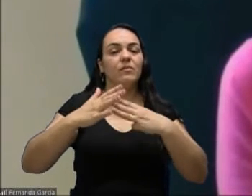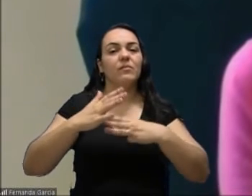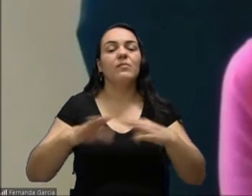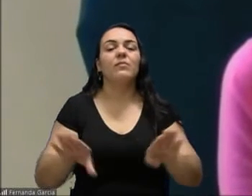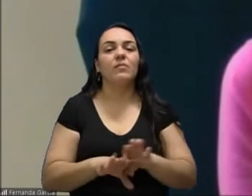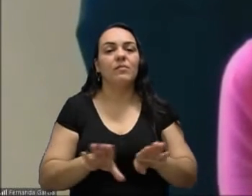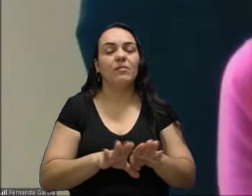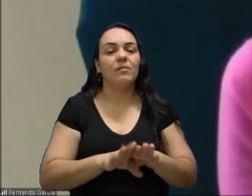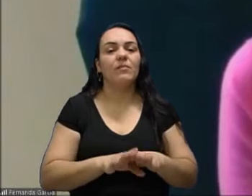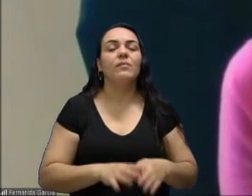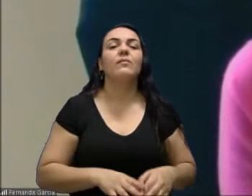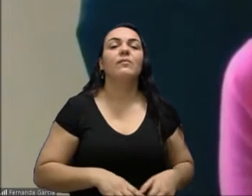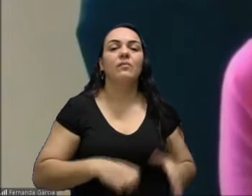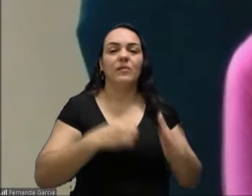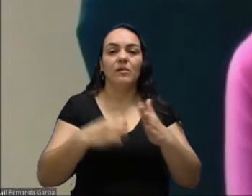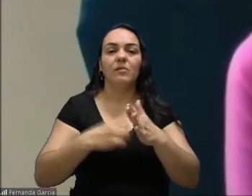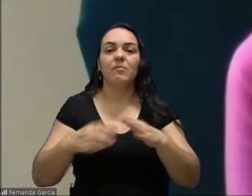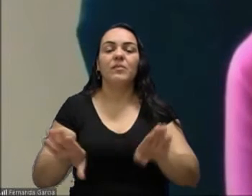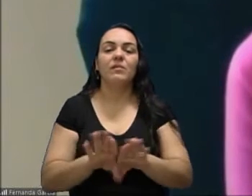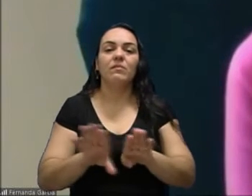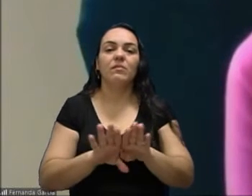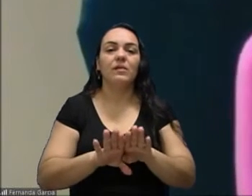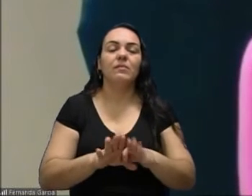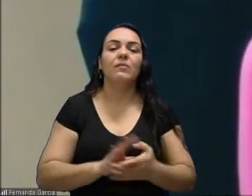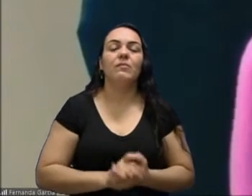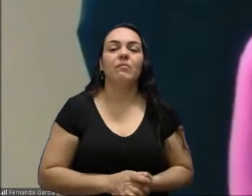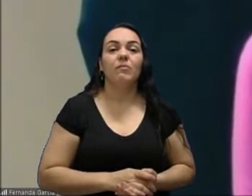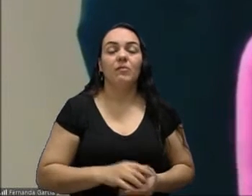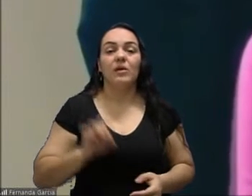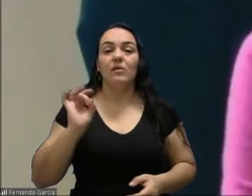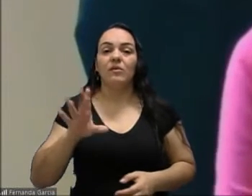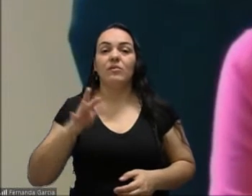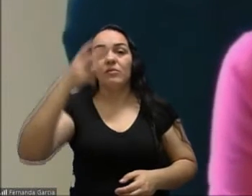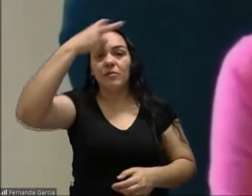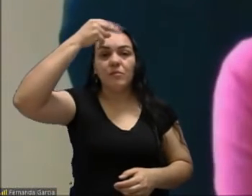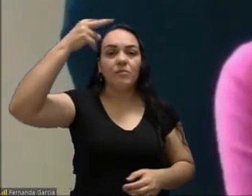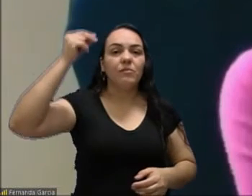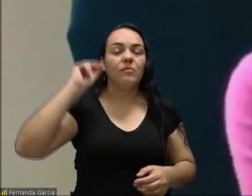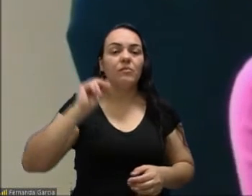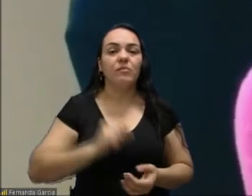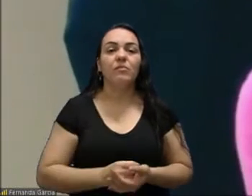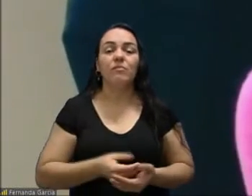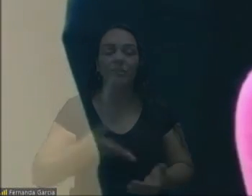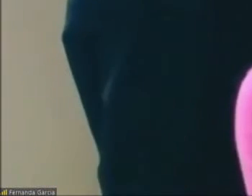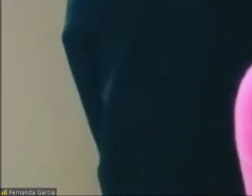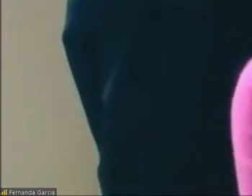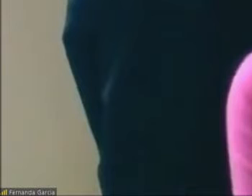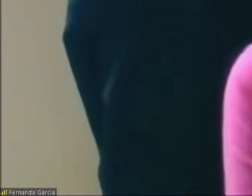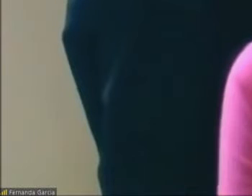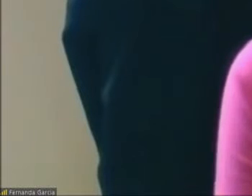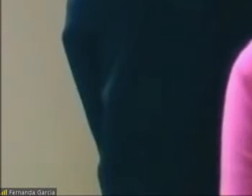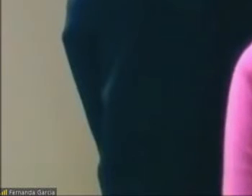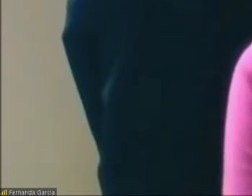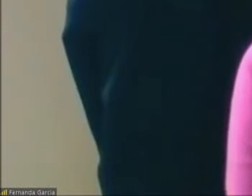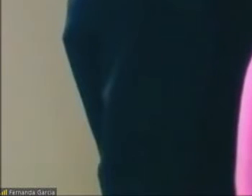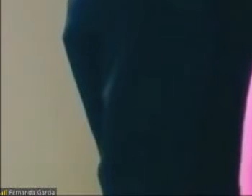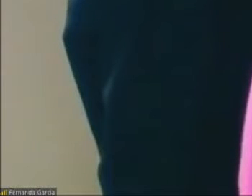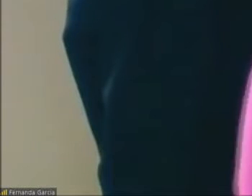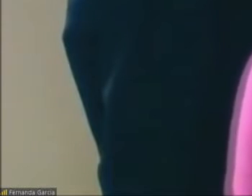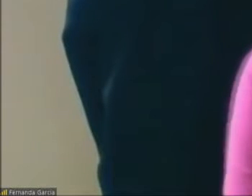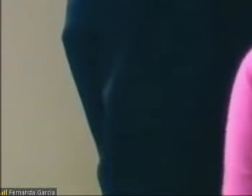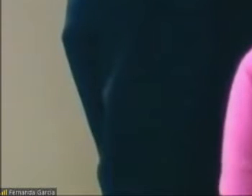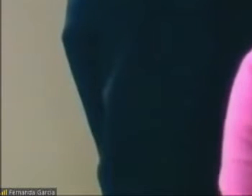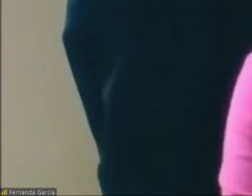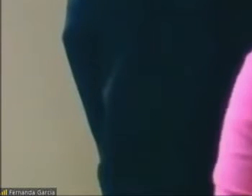como empresas terceirizadas. Só que a prefeitura entrou com a DIN não querendo dar